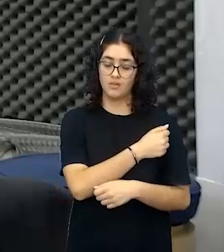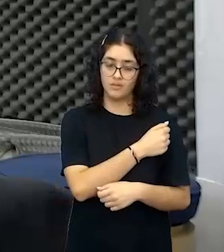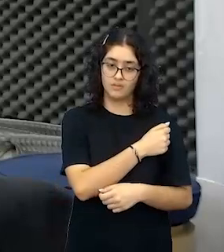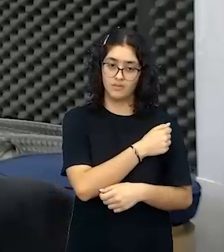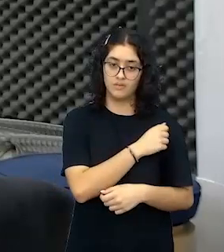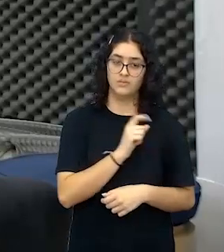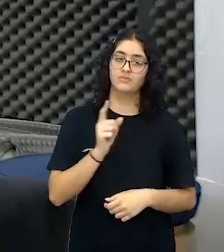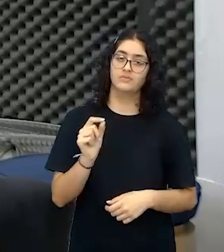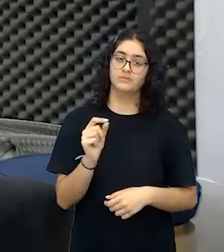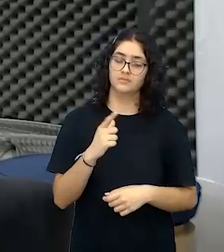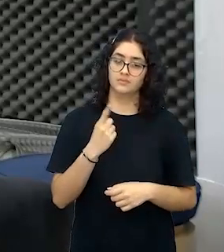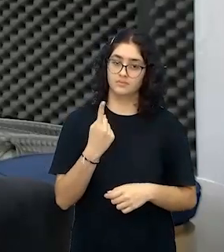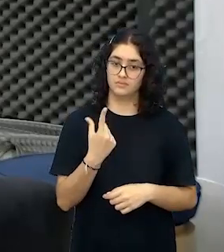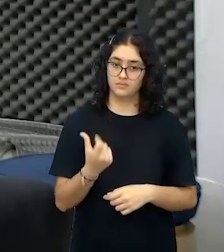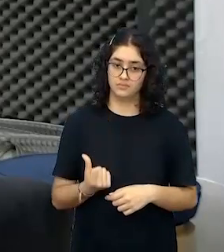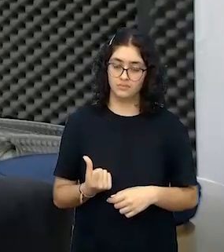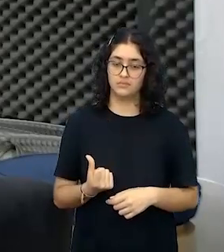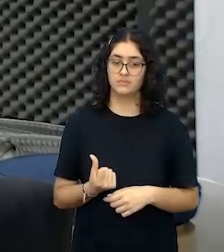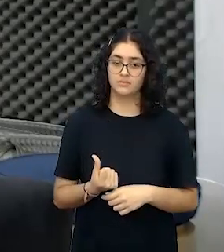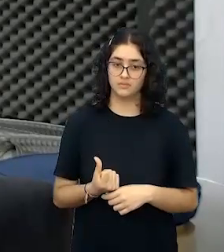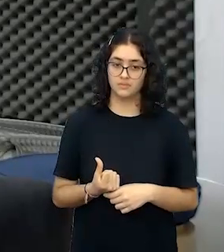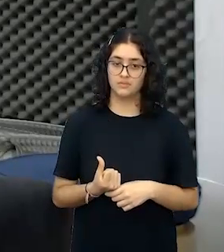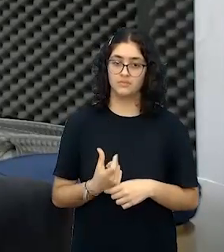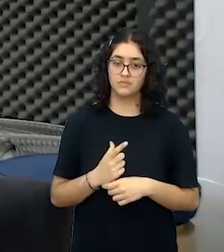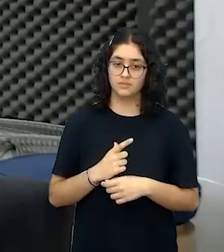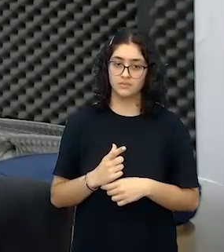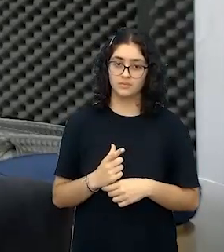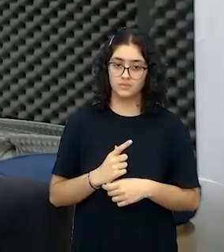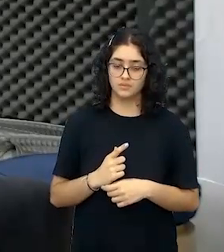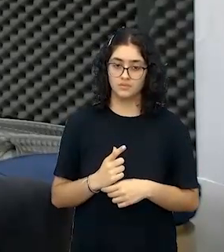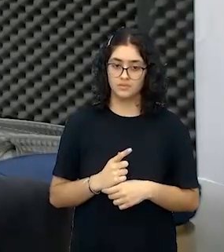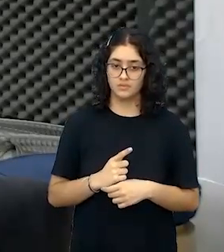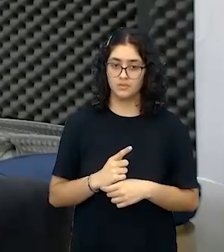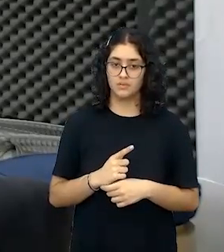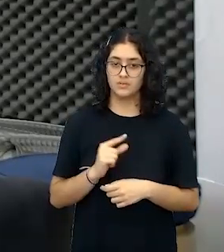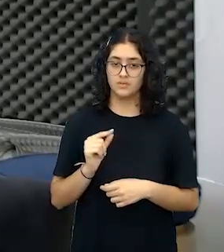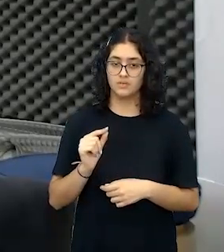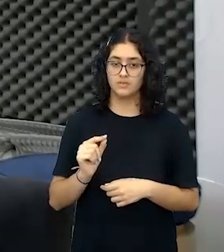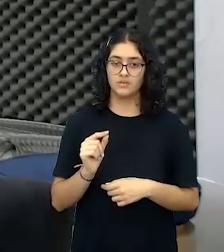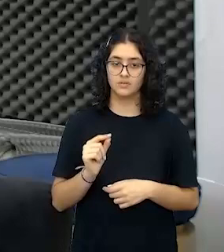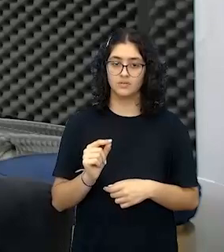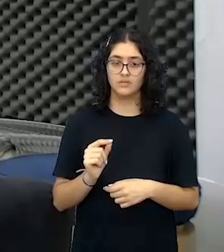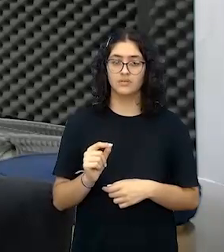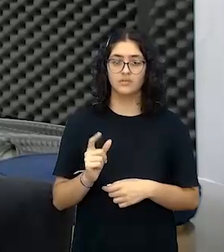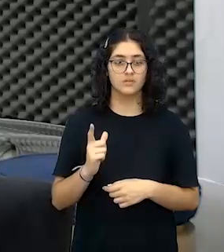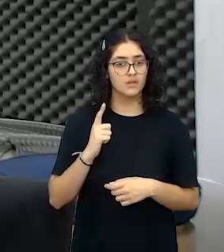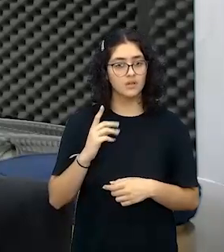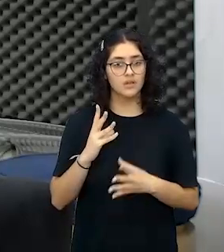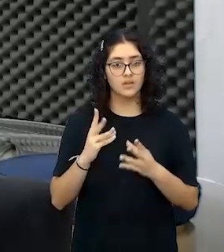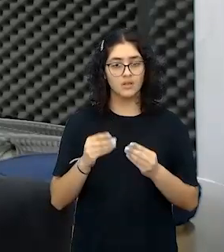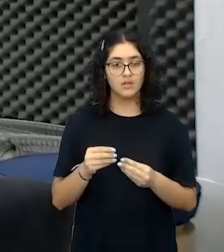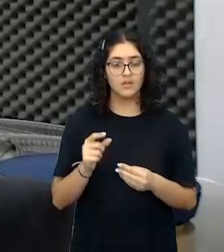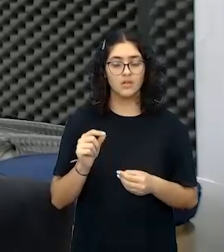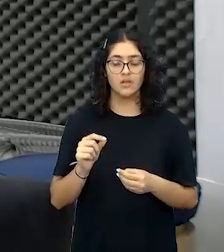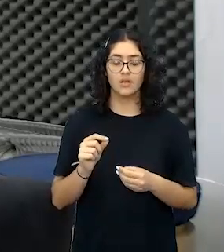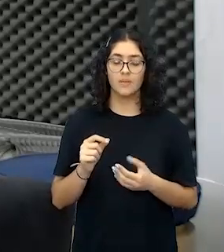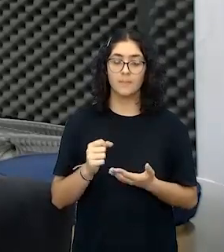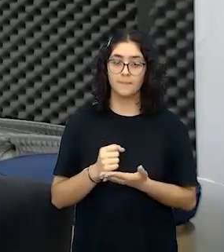essas 16 trilhas formativas, elas têm por iniciativa dar todo esse